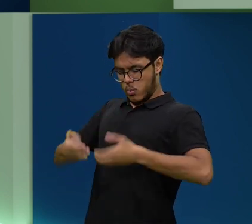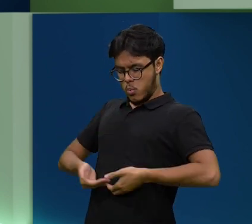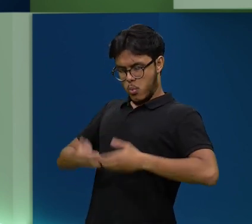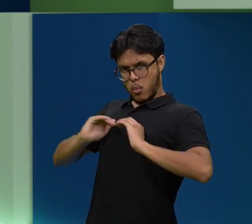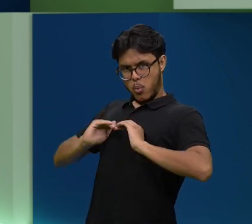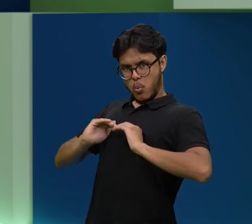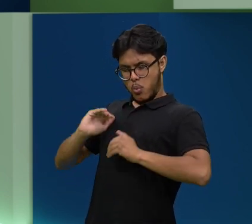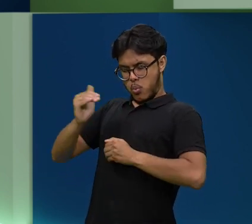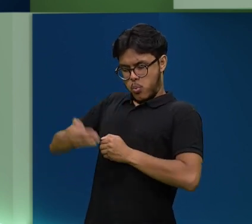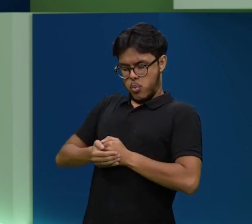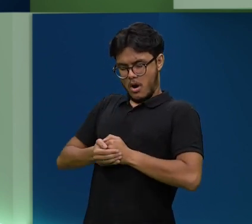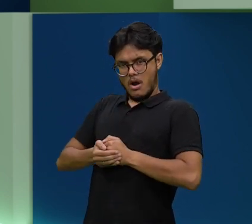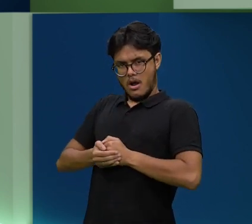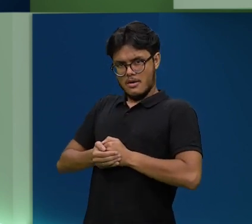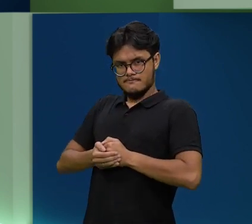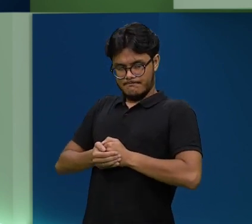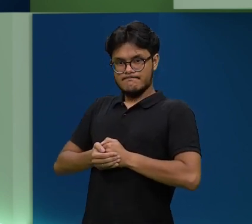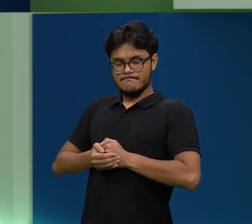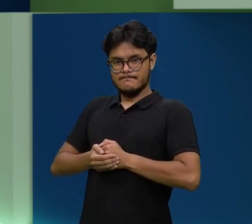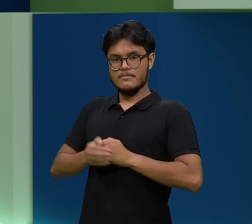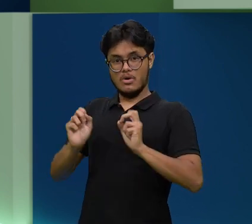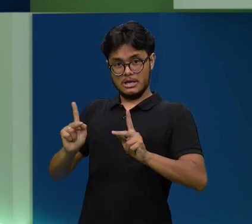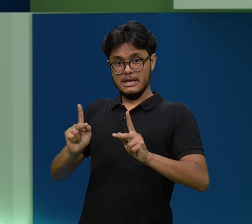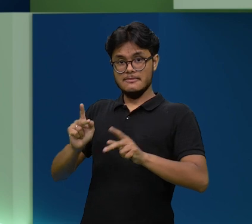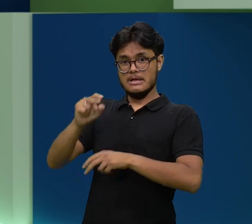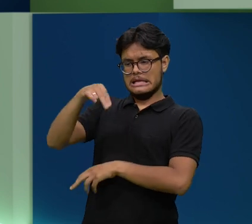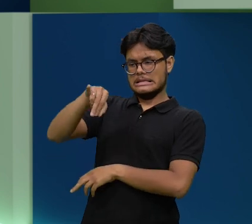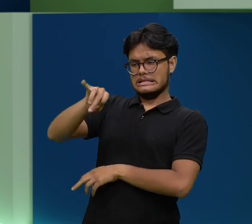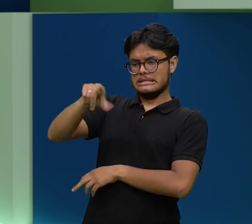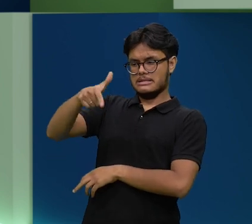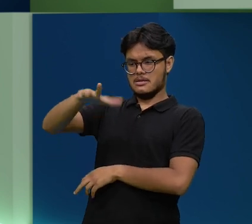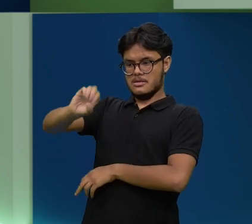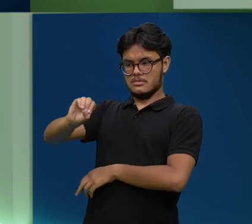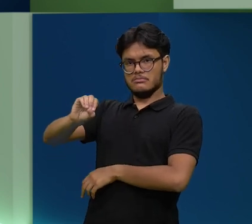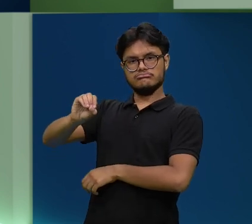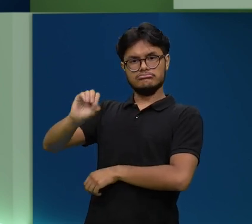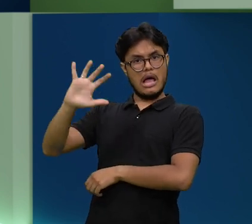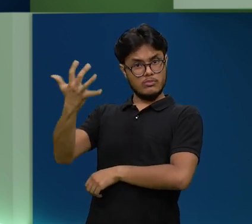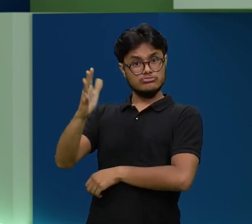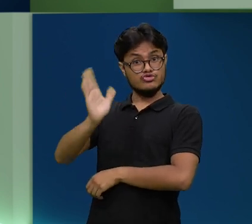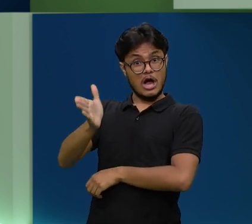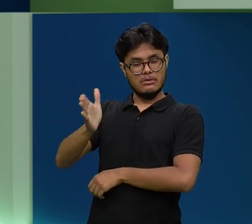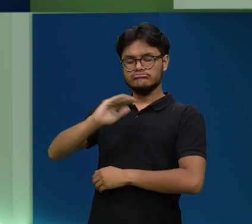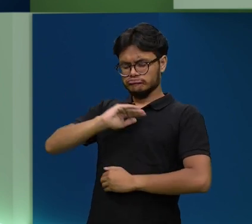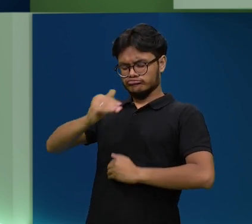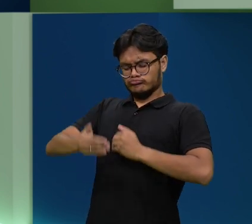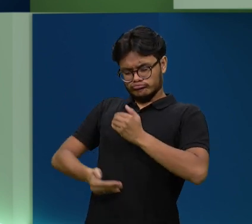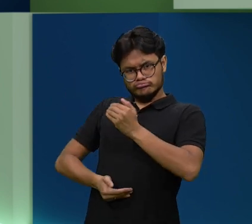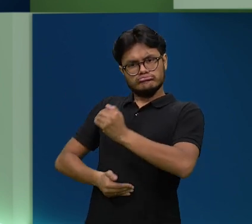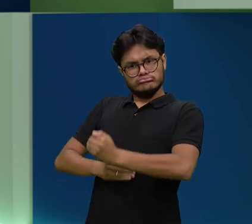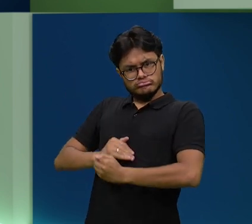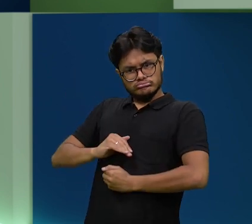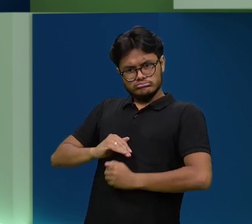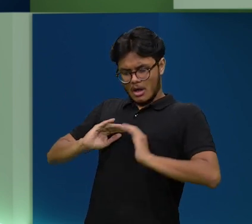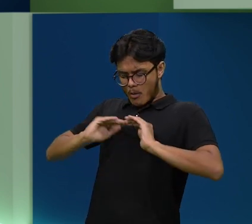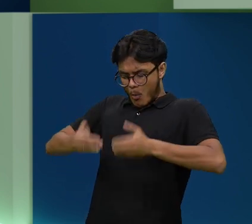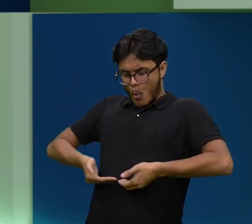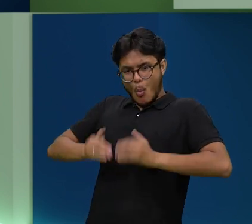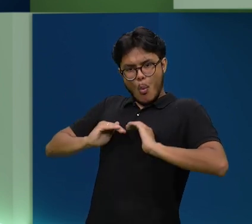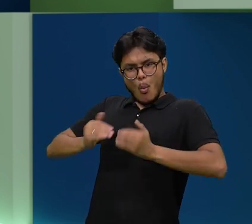acontece a anidação, inicia-se a formação da placenta. A partir daí vai começar a formação de um